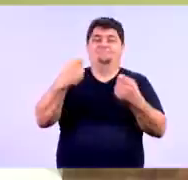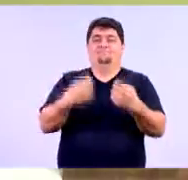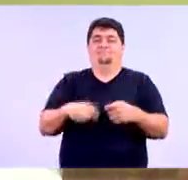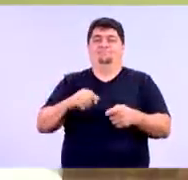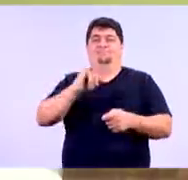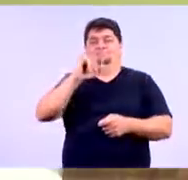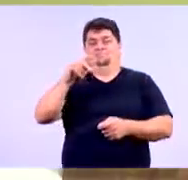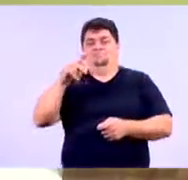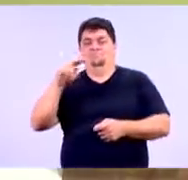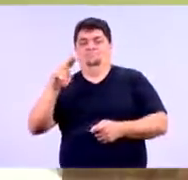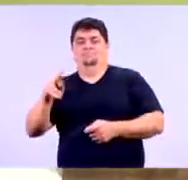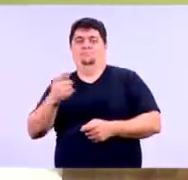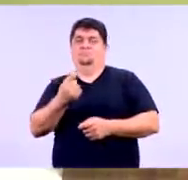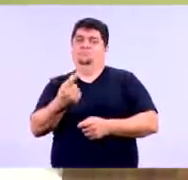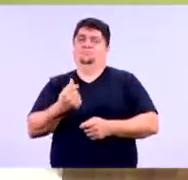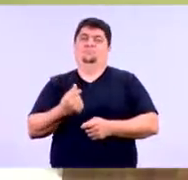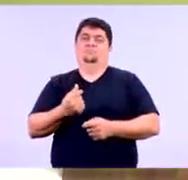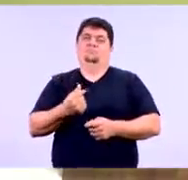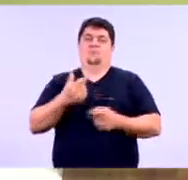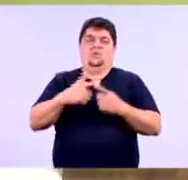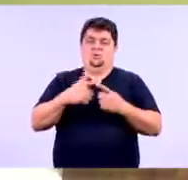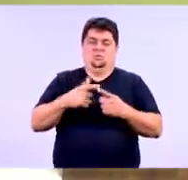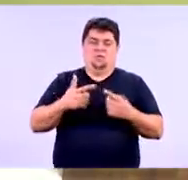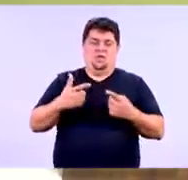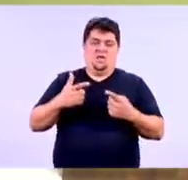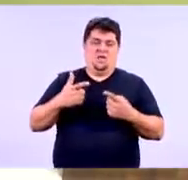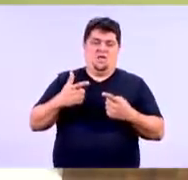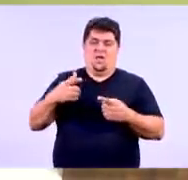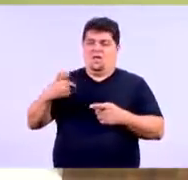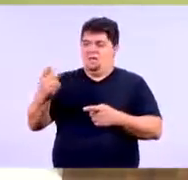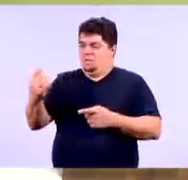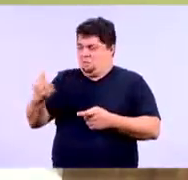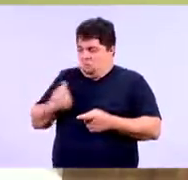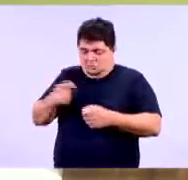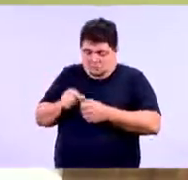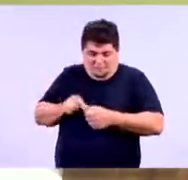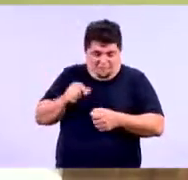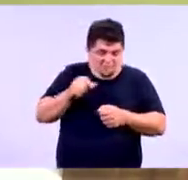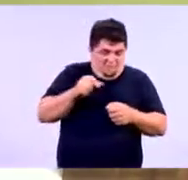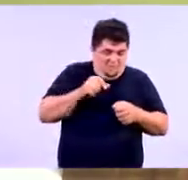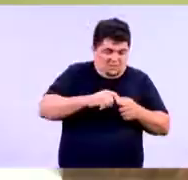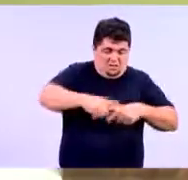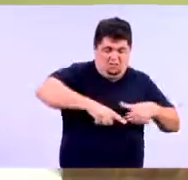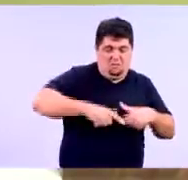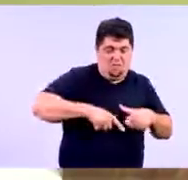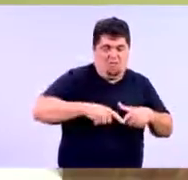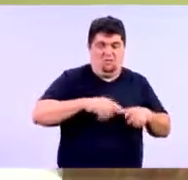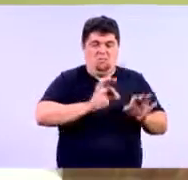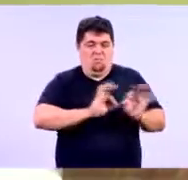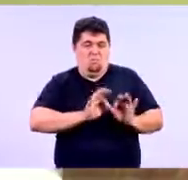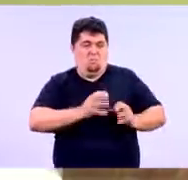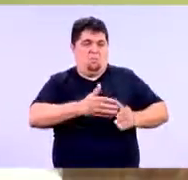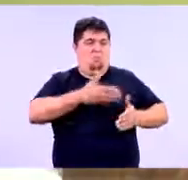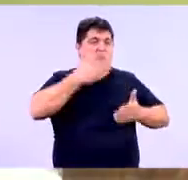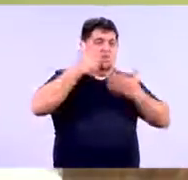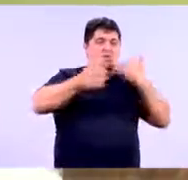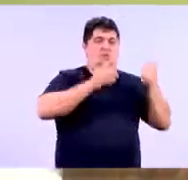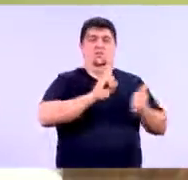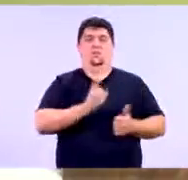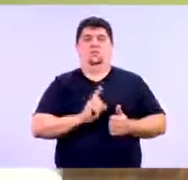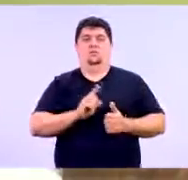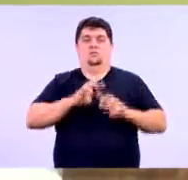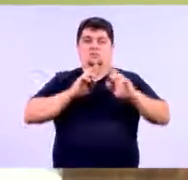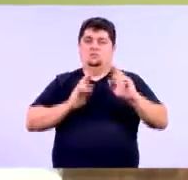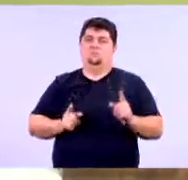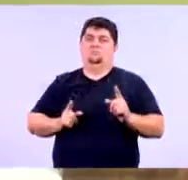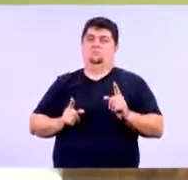precisa arrecadar recursos. Não está vinculada a nenhuma atividade estatal. Não é porque você paga o IPTU que ele tem que asfaltar, que ele tem que